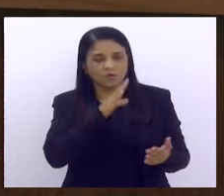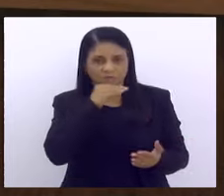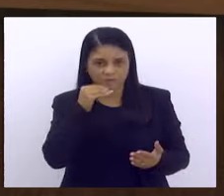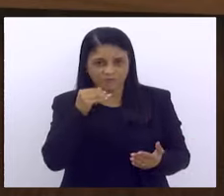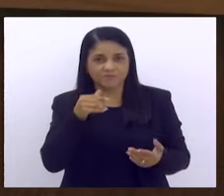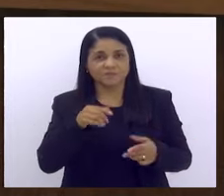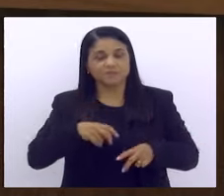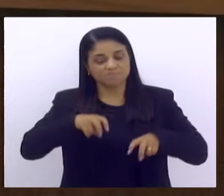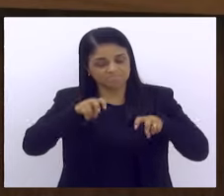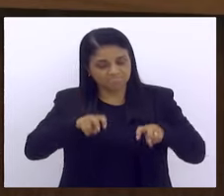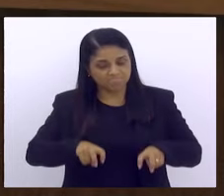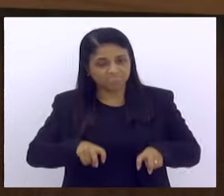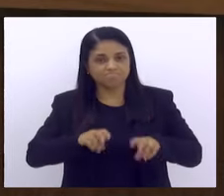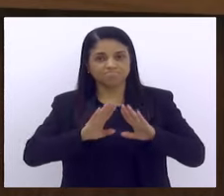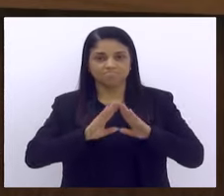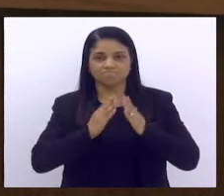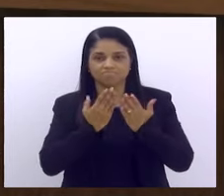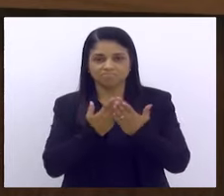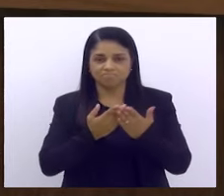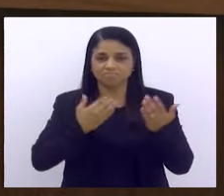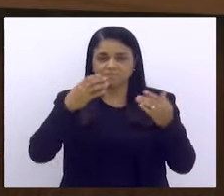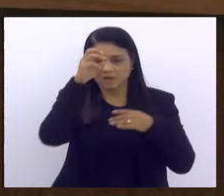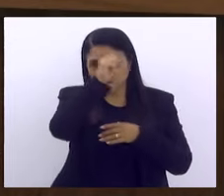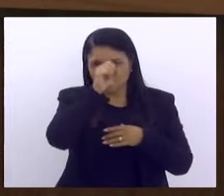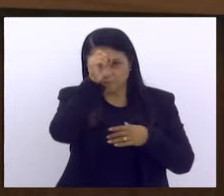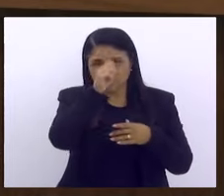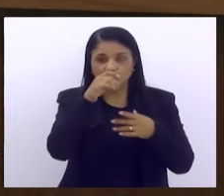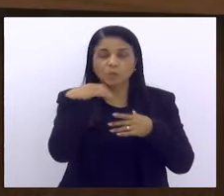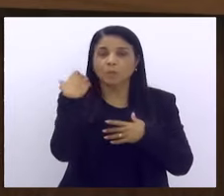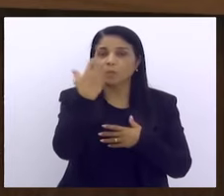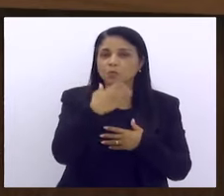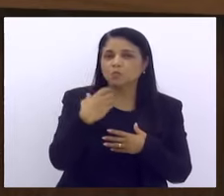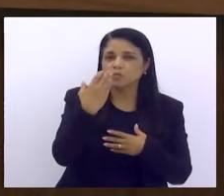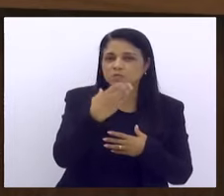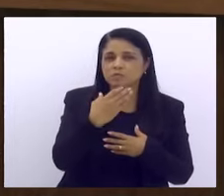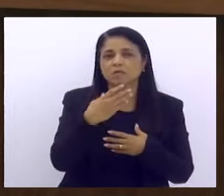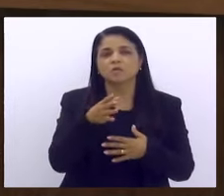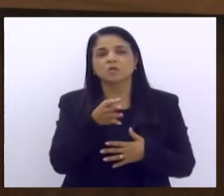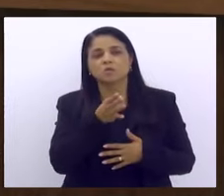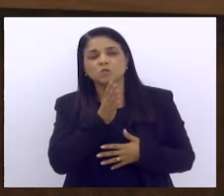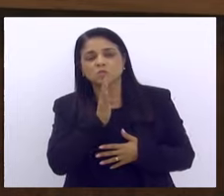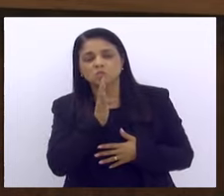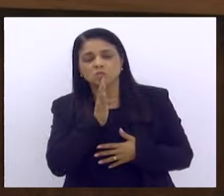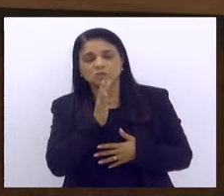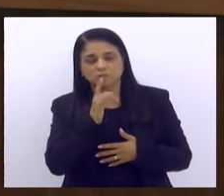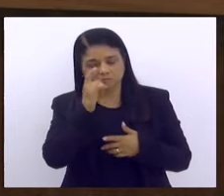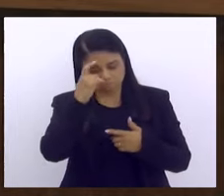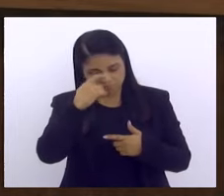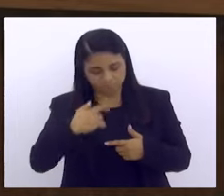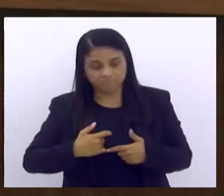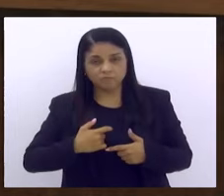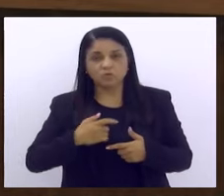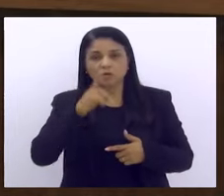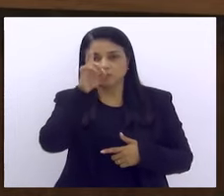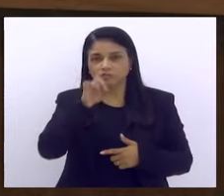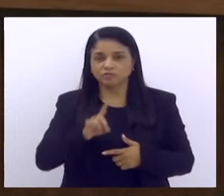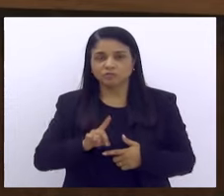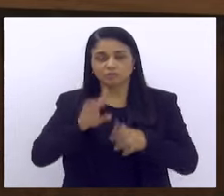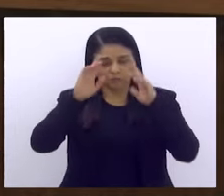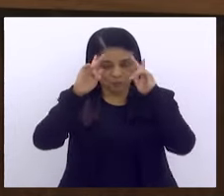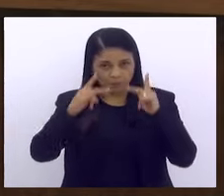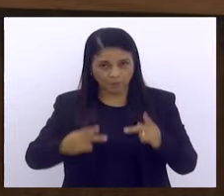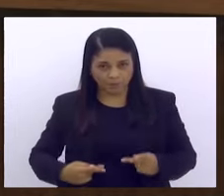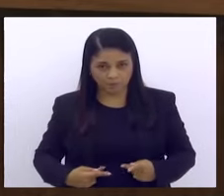escola, aprendendo música, aprendendo a ser reconhecido com a sua dignidade humana.